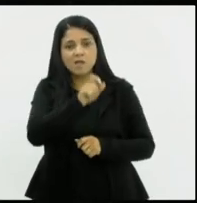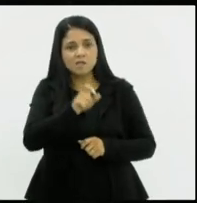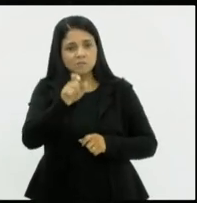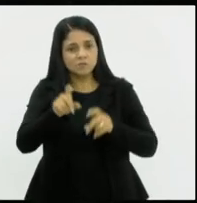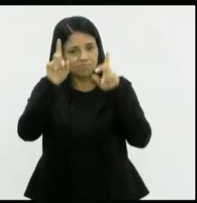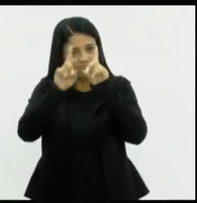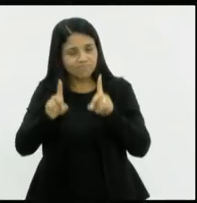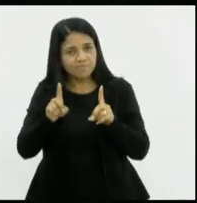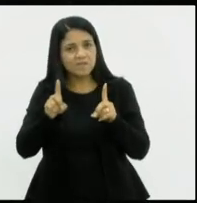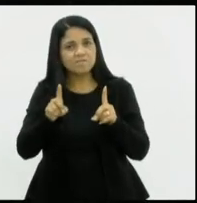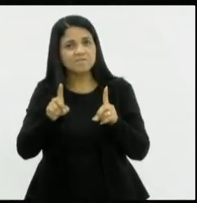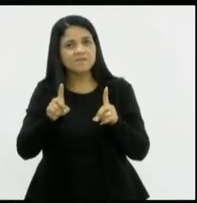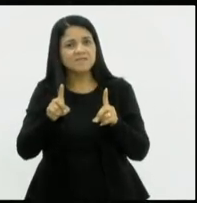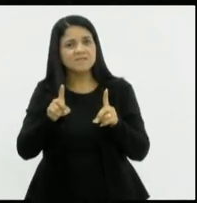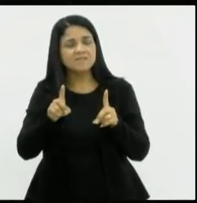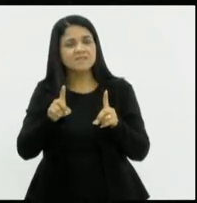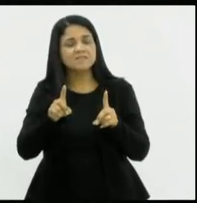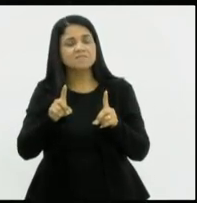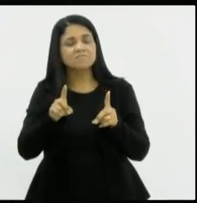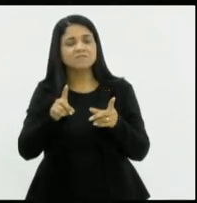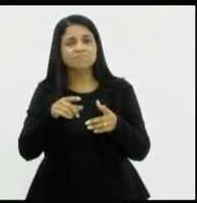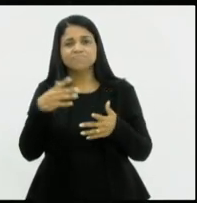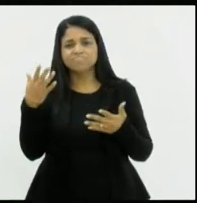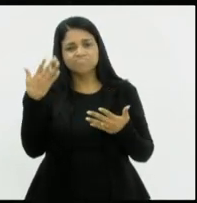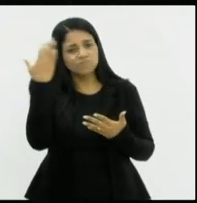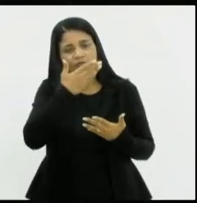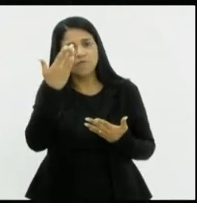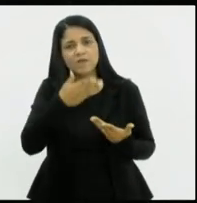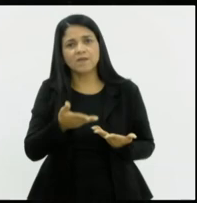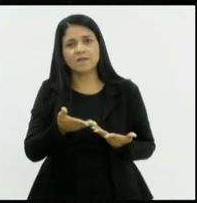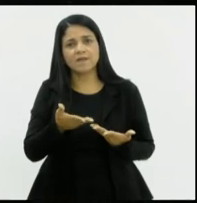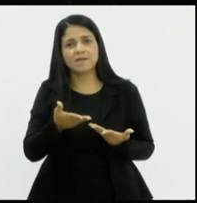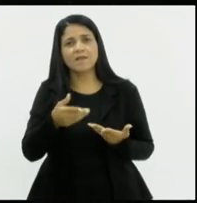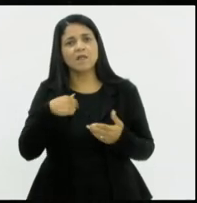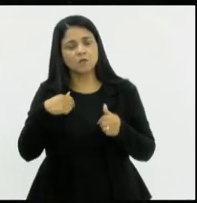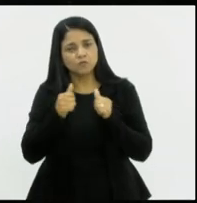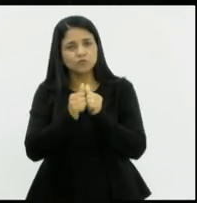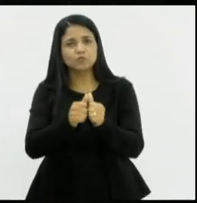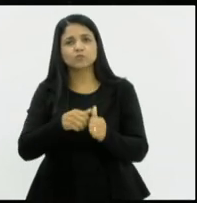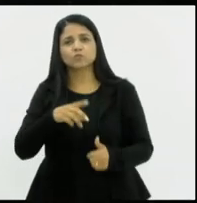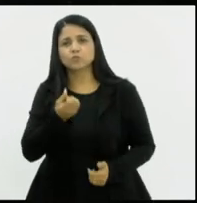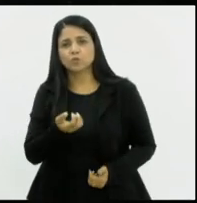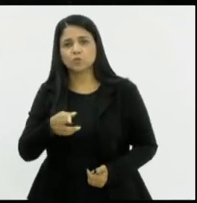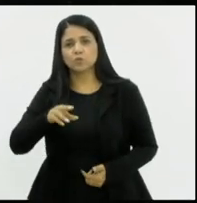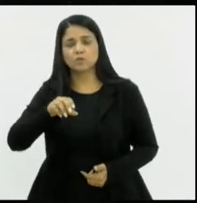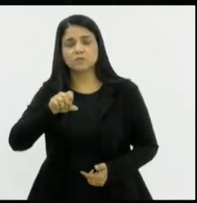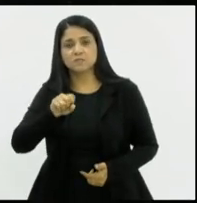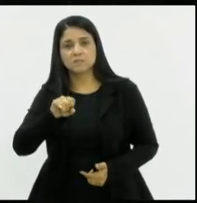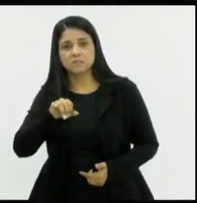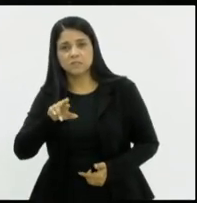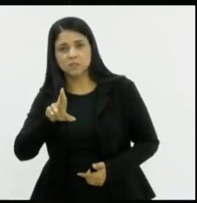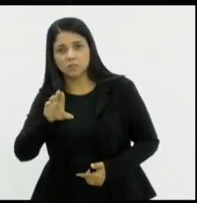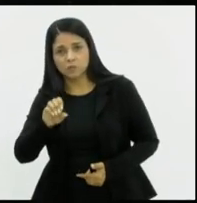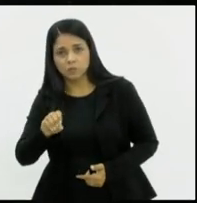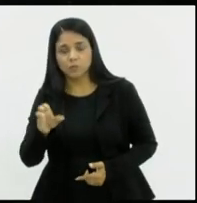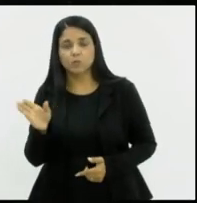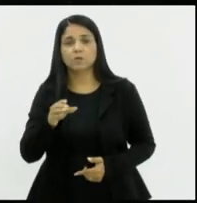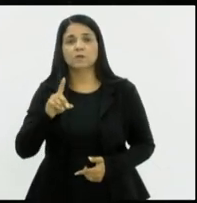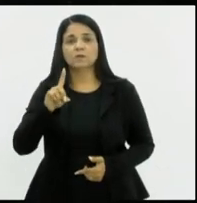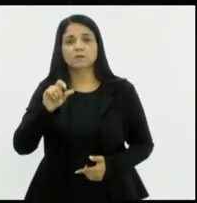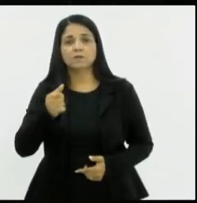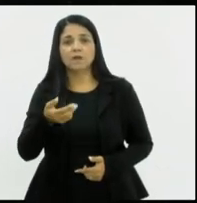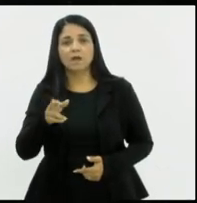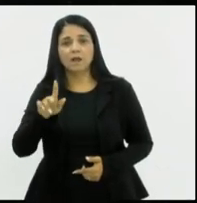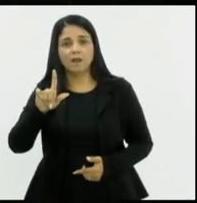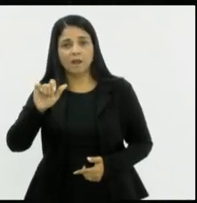classes mais simples. Eu participei com o Dr. Ciro Dallan, com o Dr. Liborne Siqueira, de um